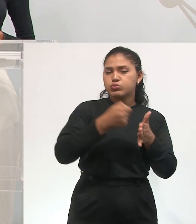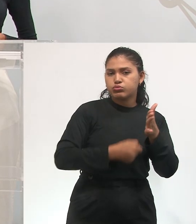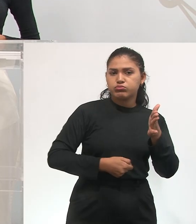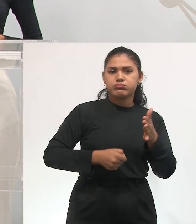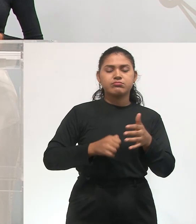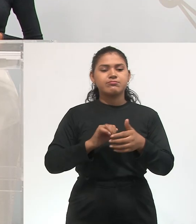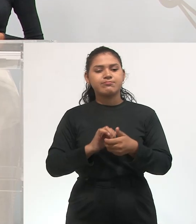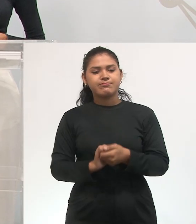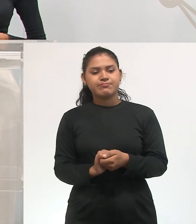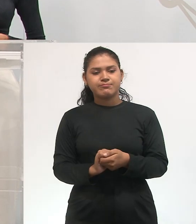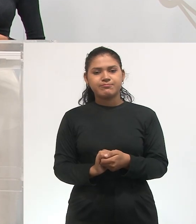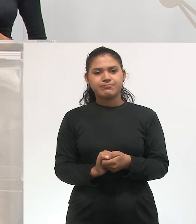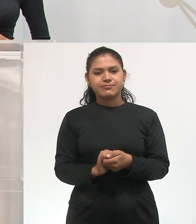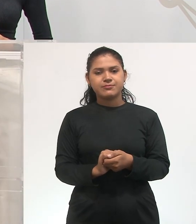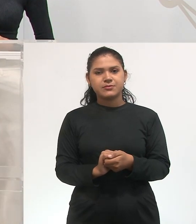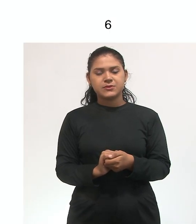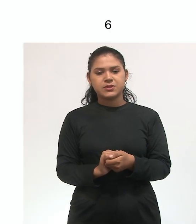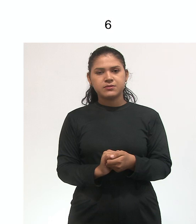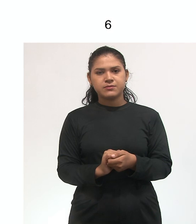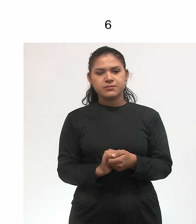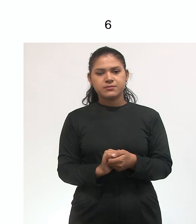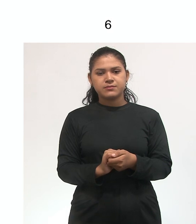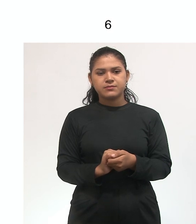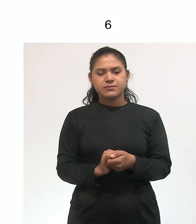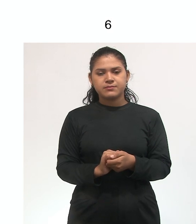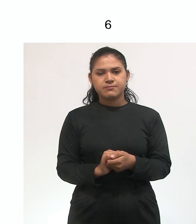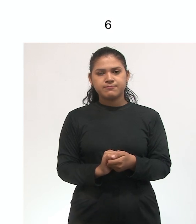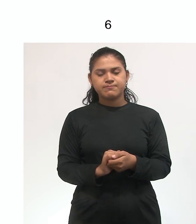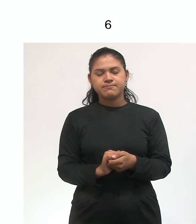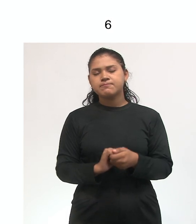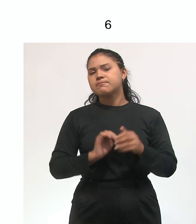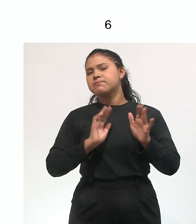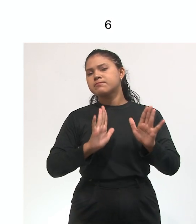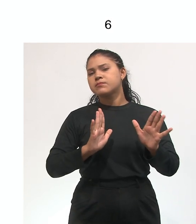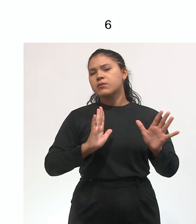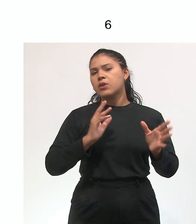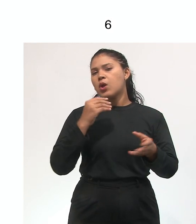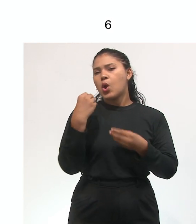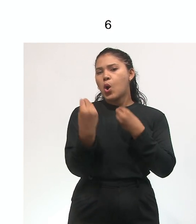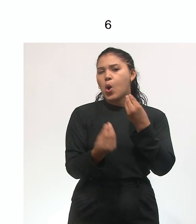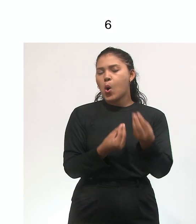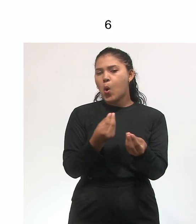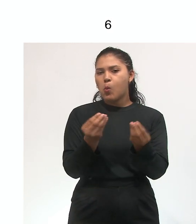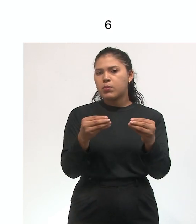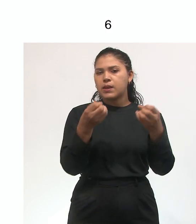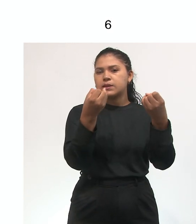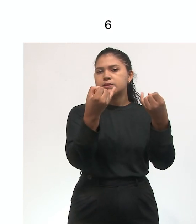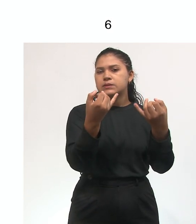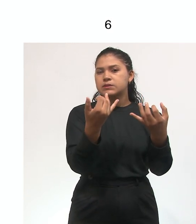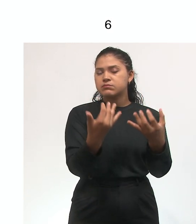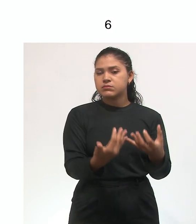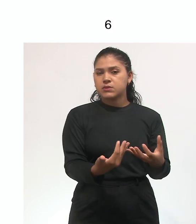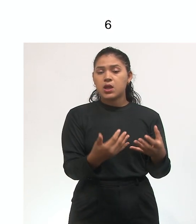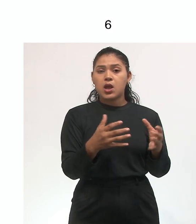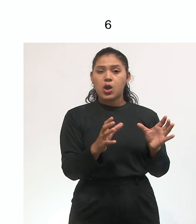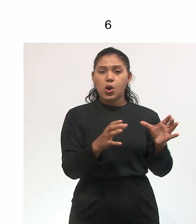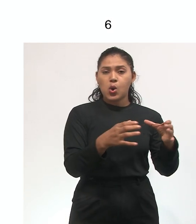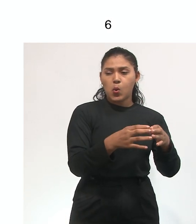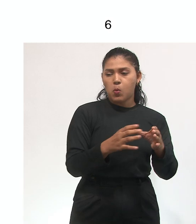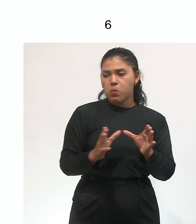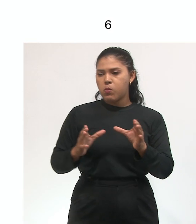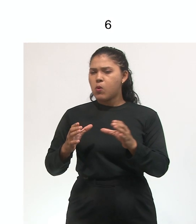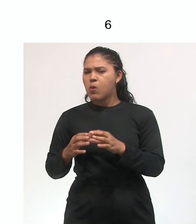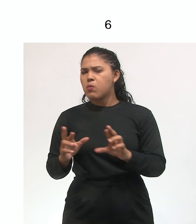deflagrada. Vamos adiante. E aí, como se daria, então, essa relação entre as